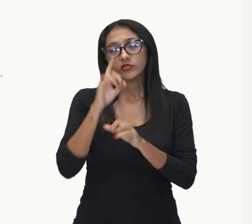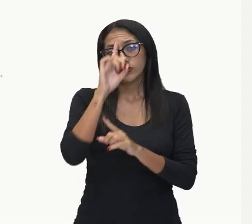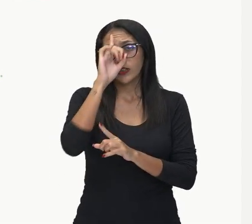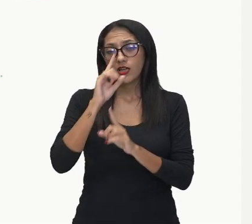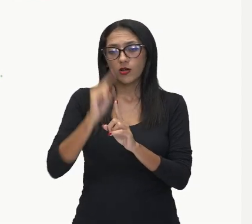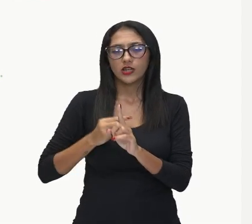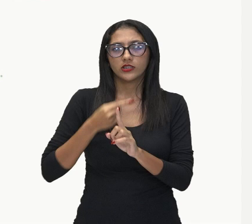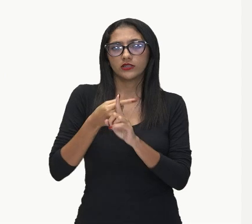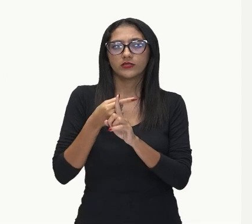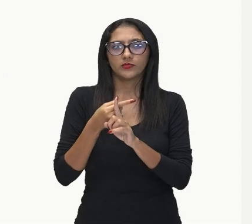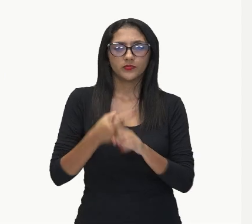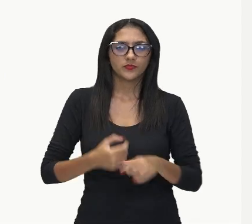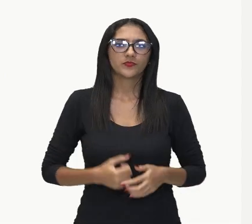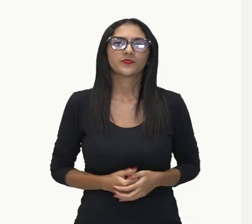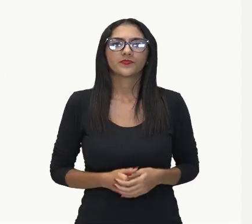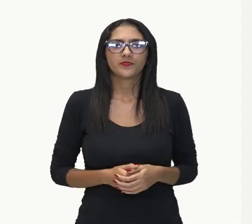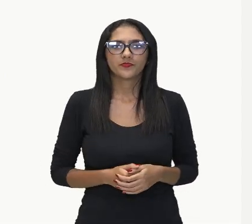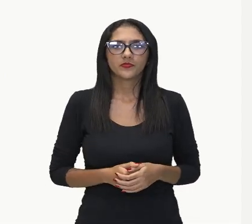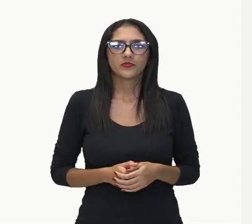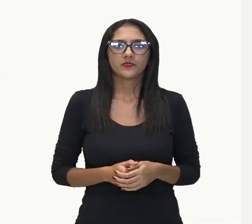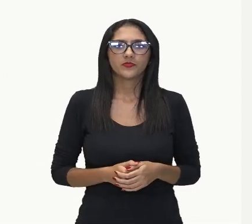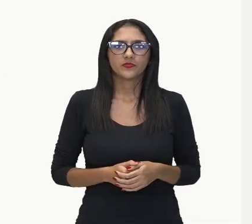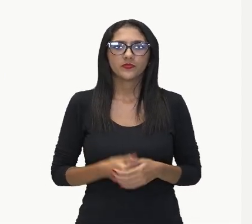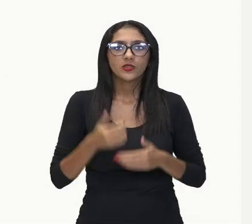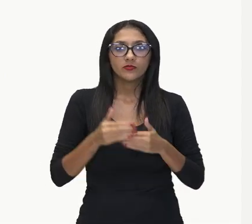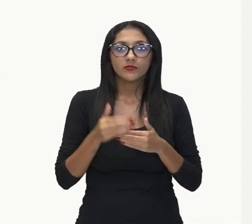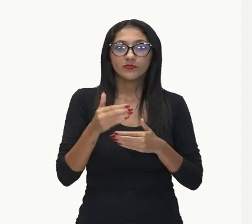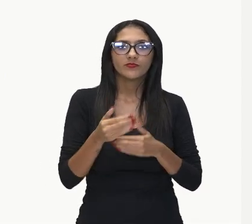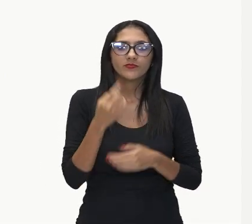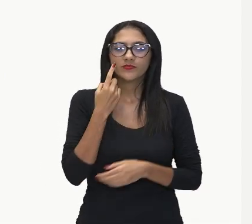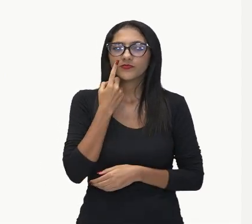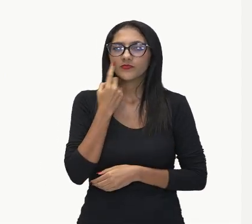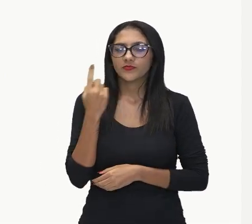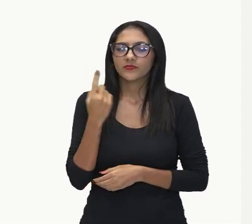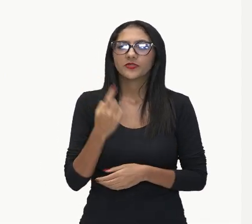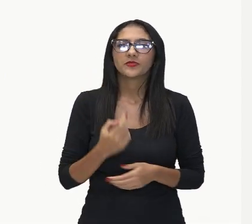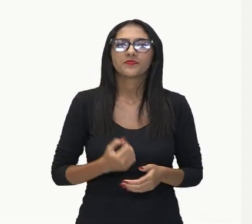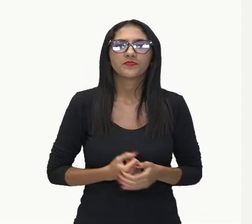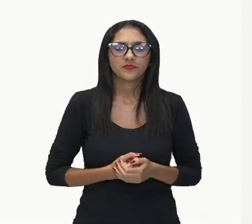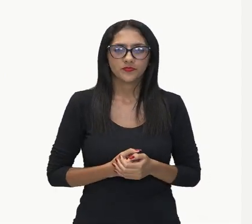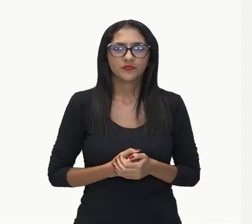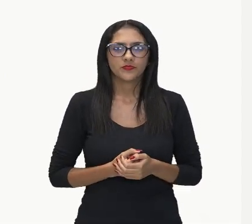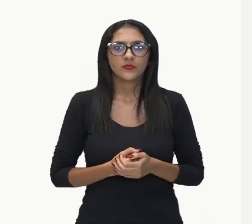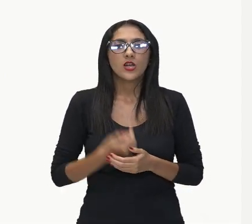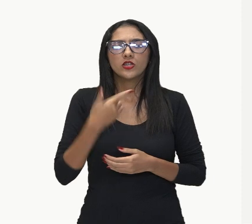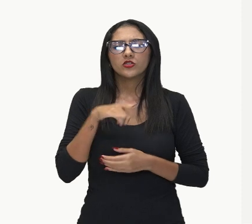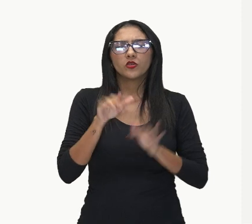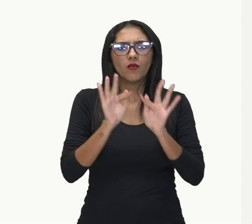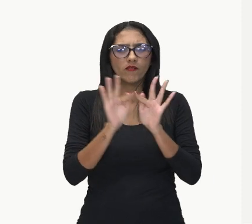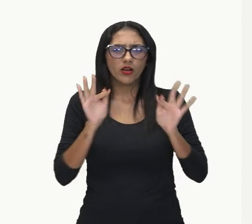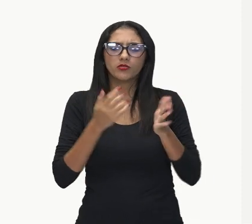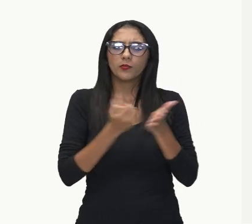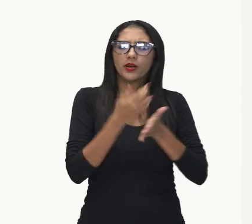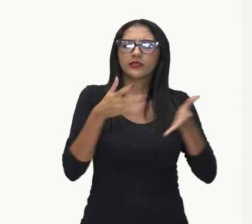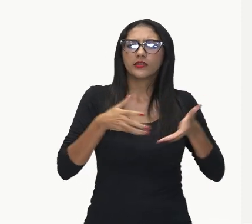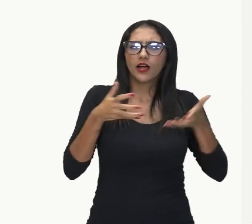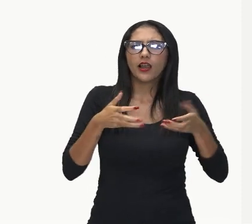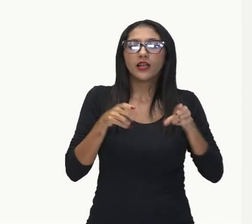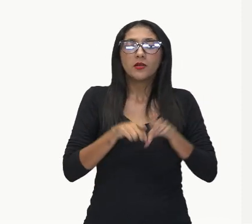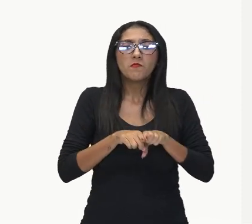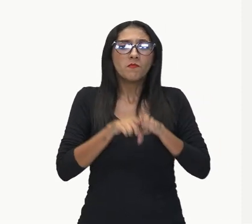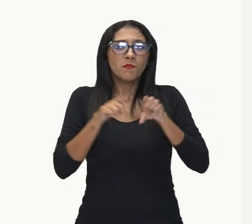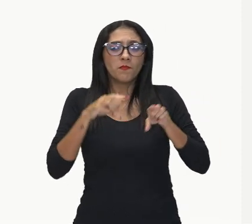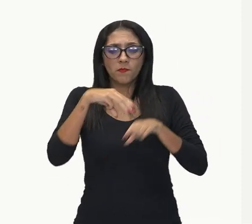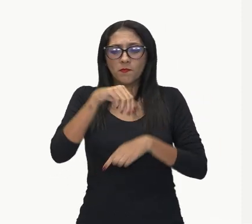ok? Na sequência, olha só, comprei verduras, mas não as preparei porque as esqueci na